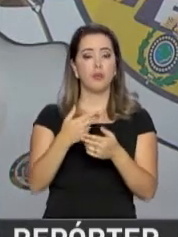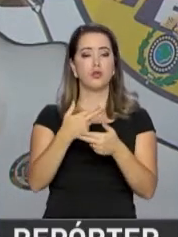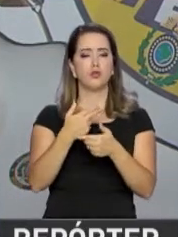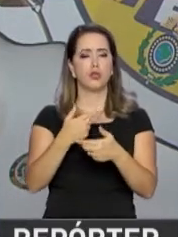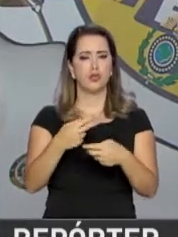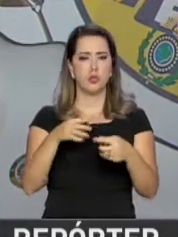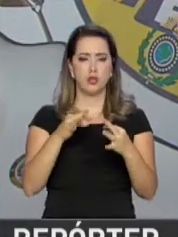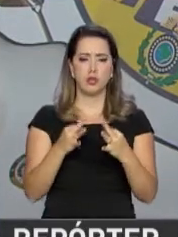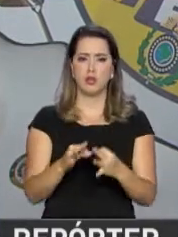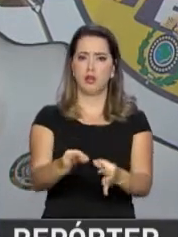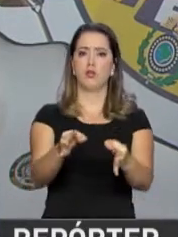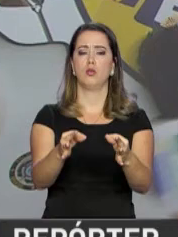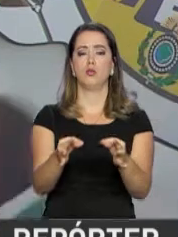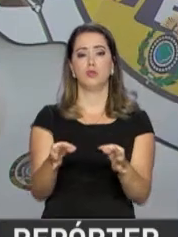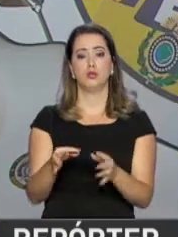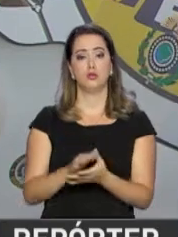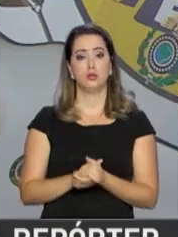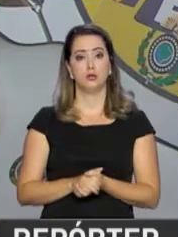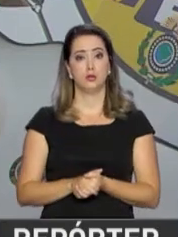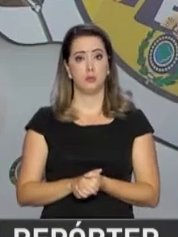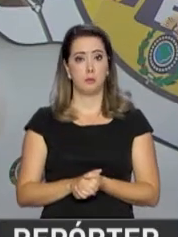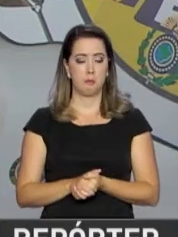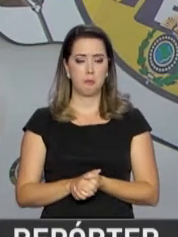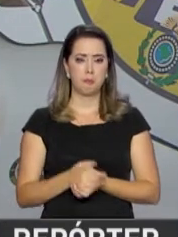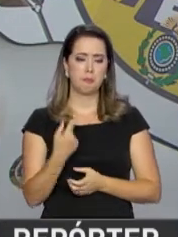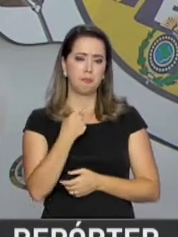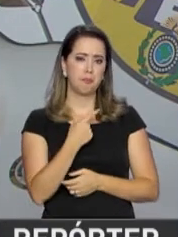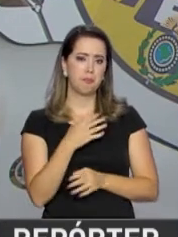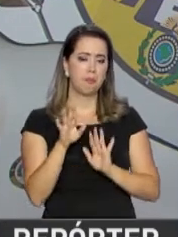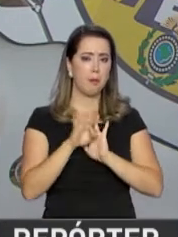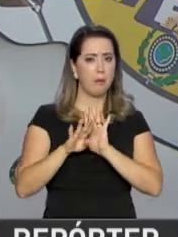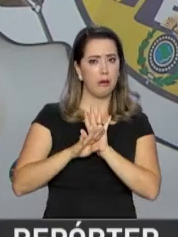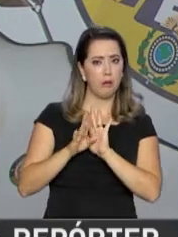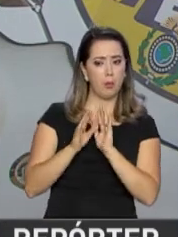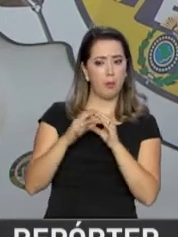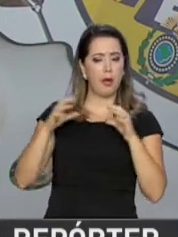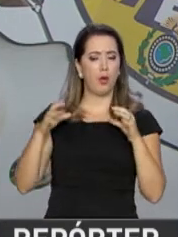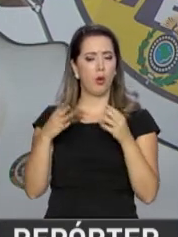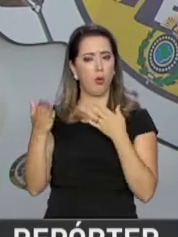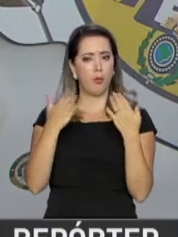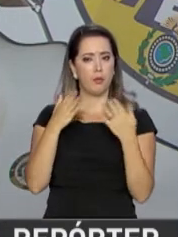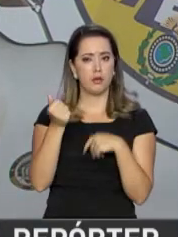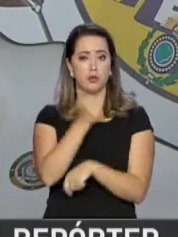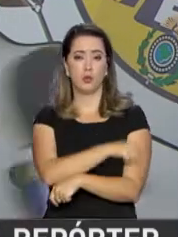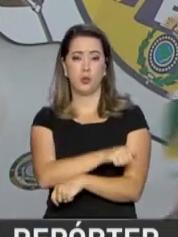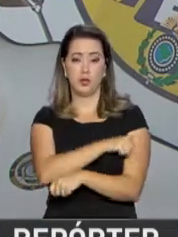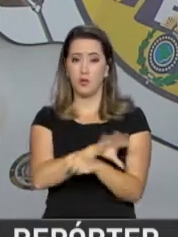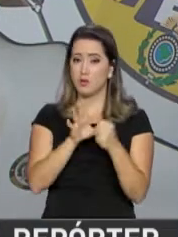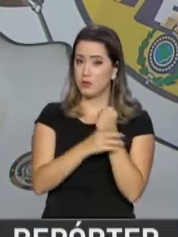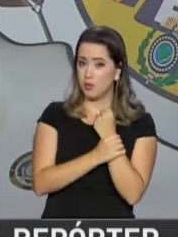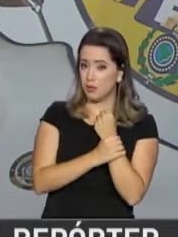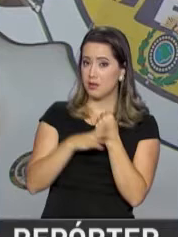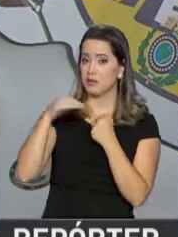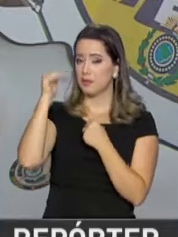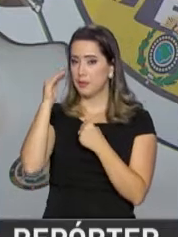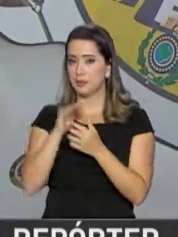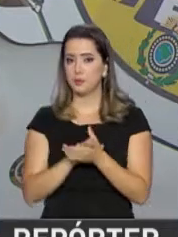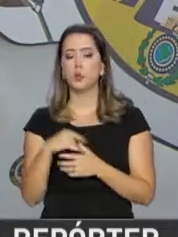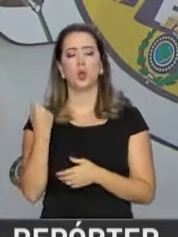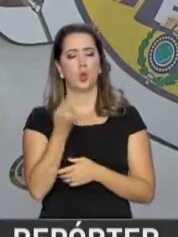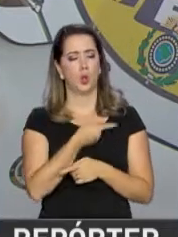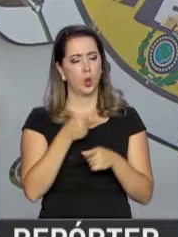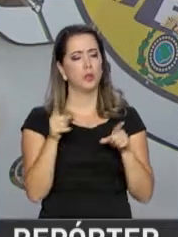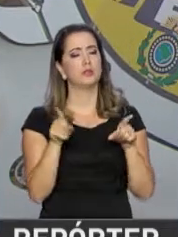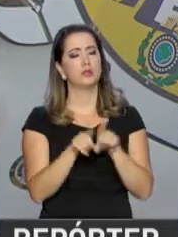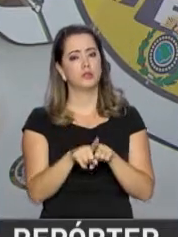a gente pudesse ter esse tipo de resultado e essa ação faz parte de um plano maior em relação ao rio de janeiro a segurança do rio de janeiro assim fazemos parte de um plano